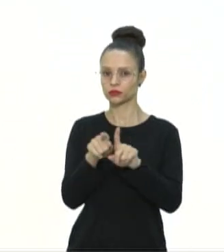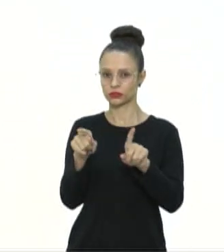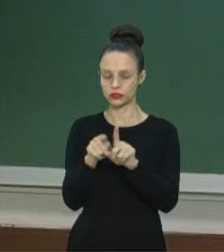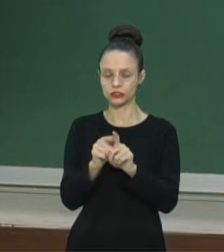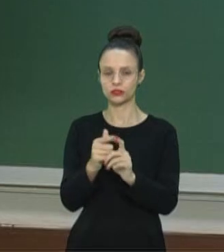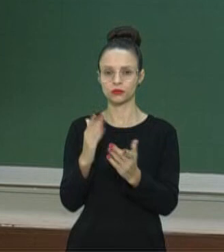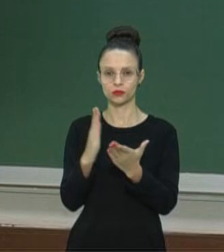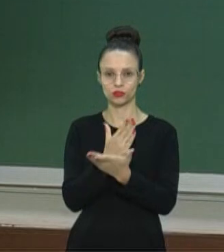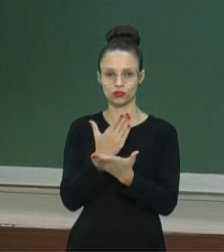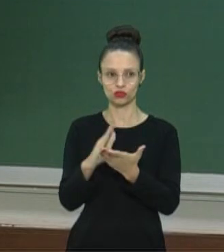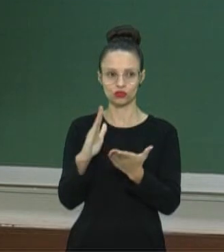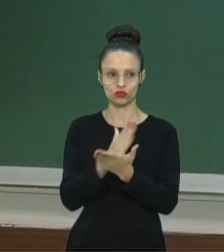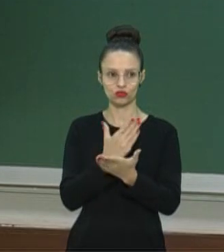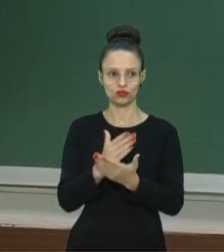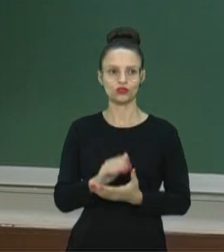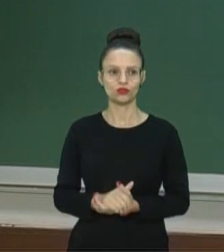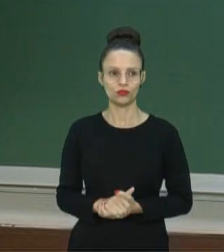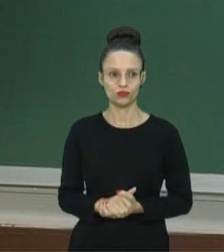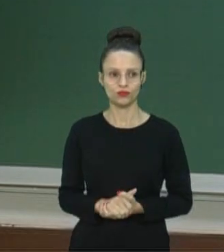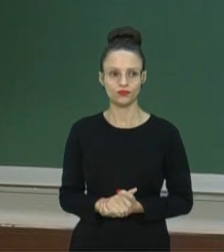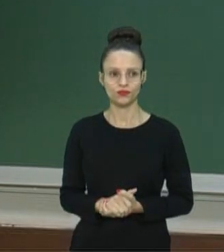dividido em pagodes.